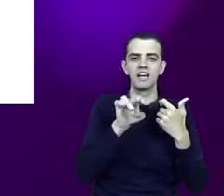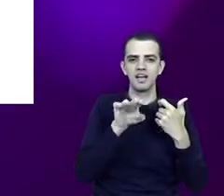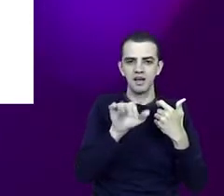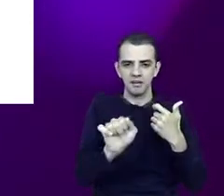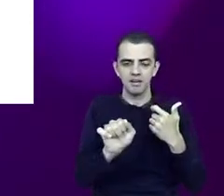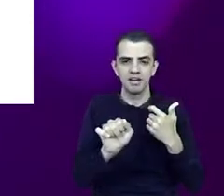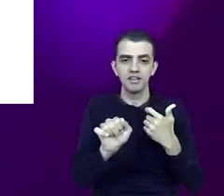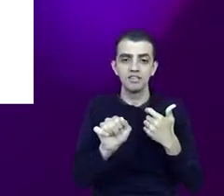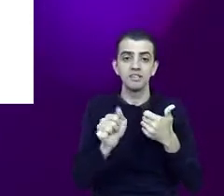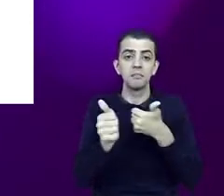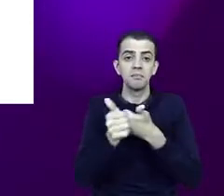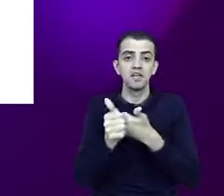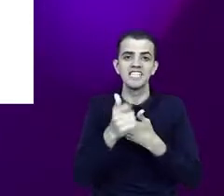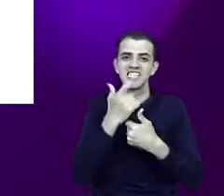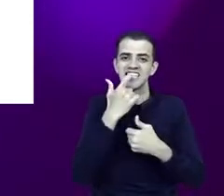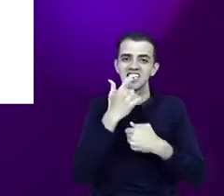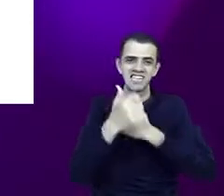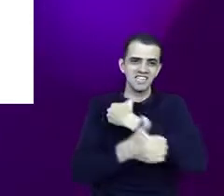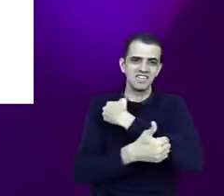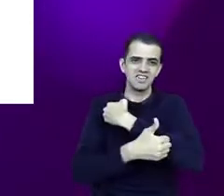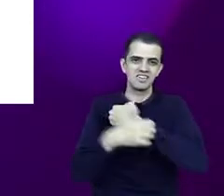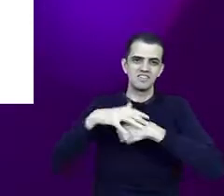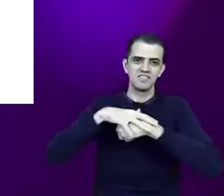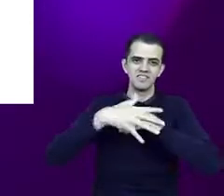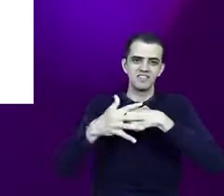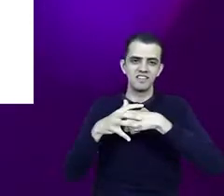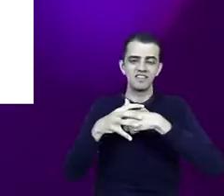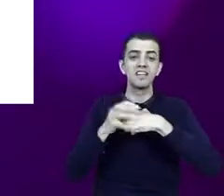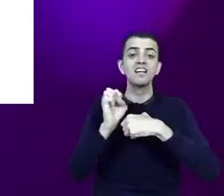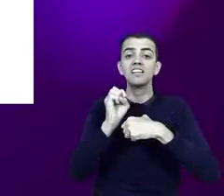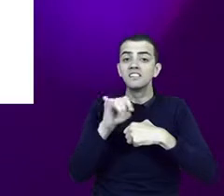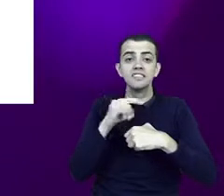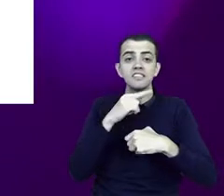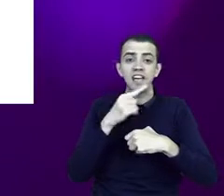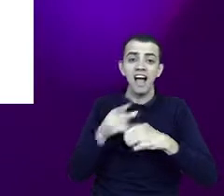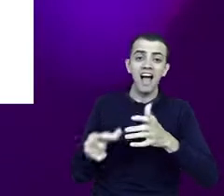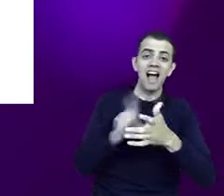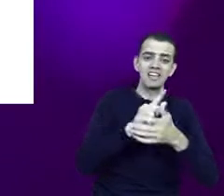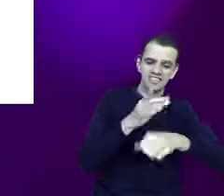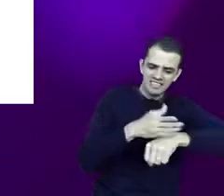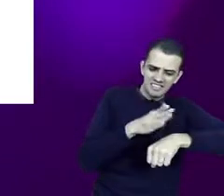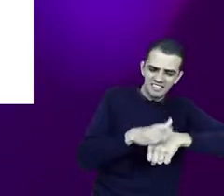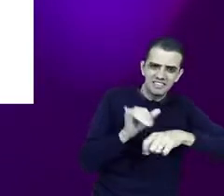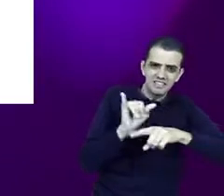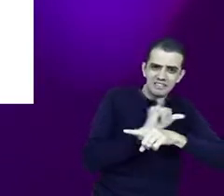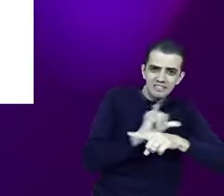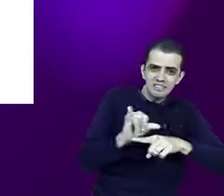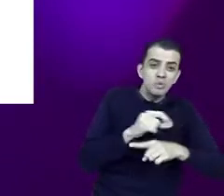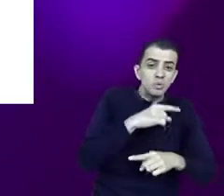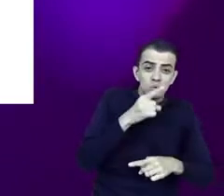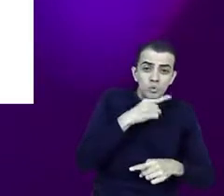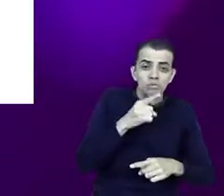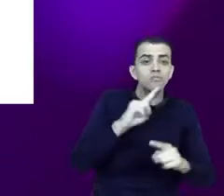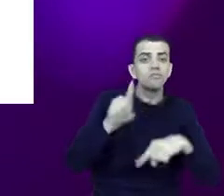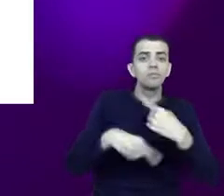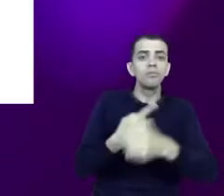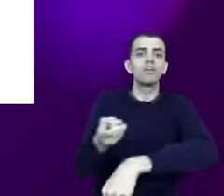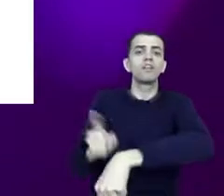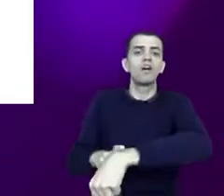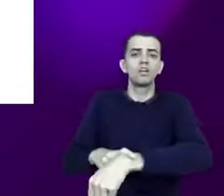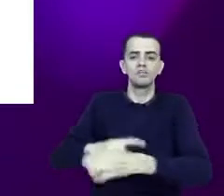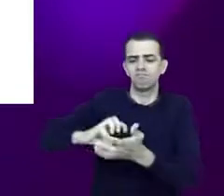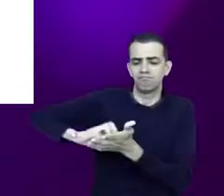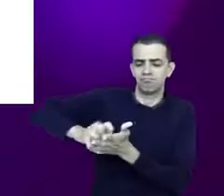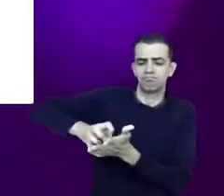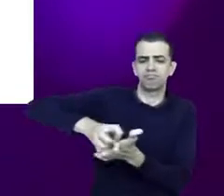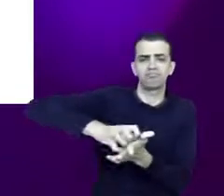consegue no perioperatório, pode ser que você não consiga fresar a fossa acetabular. E, uma